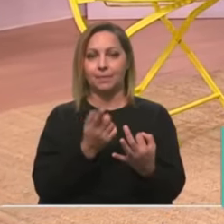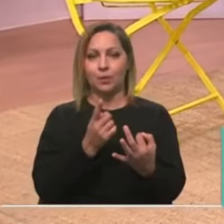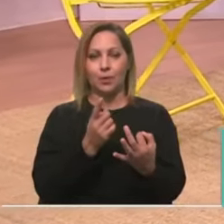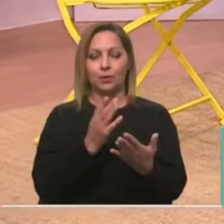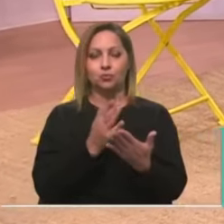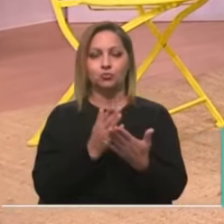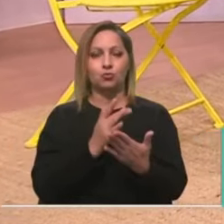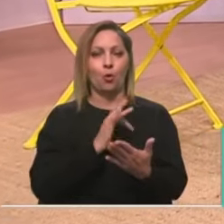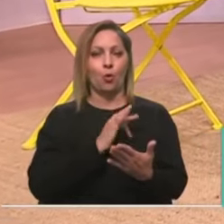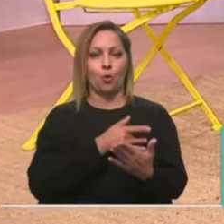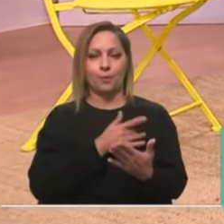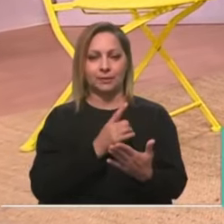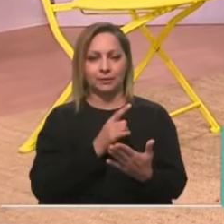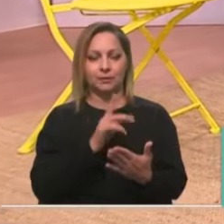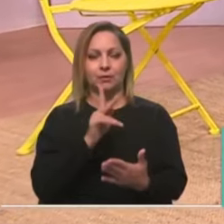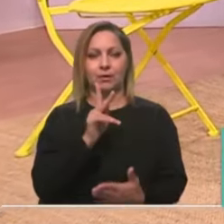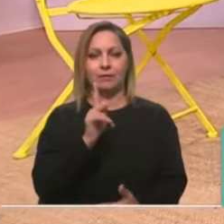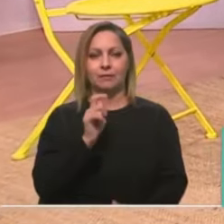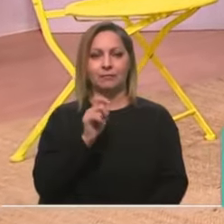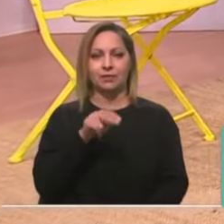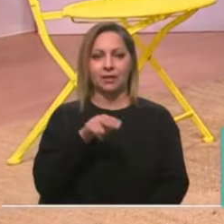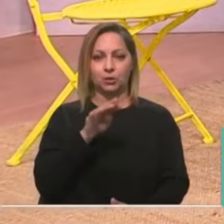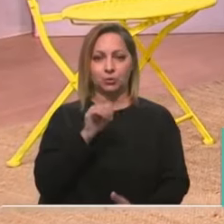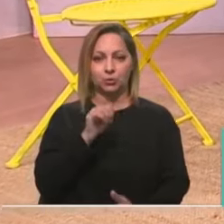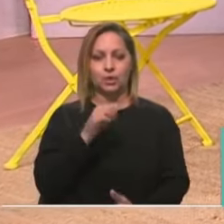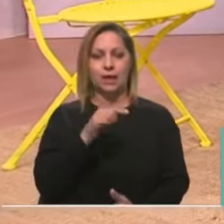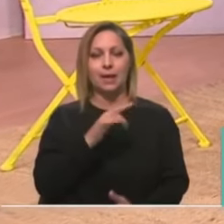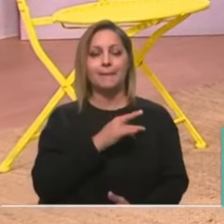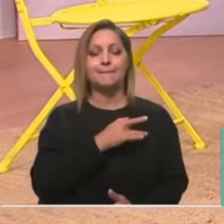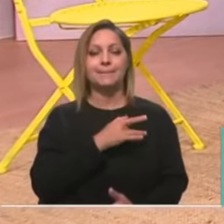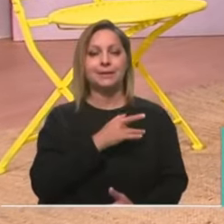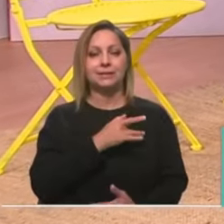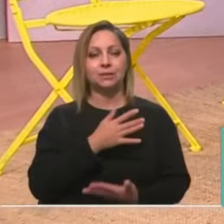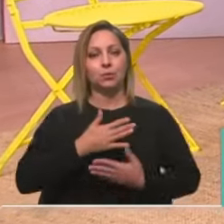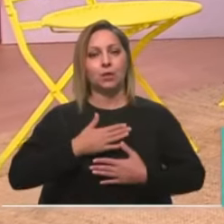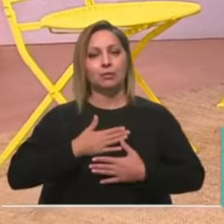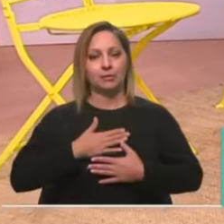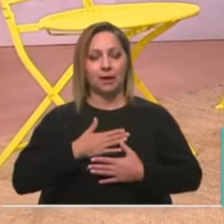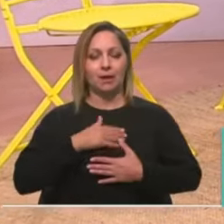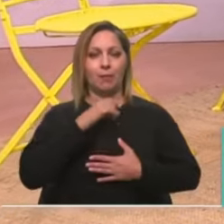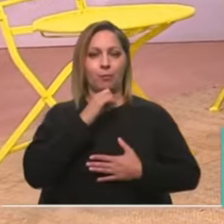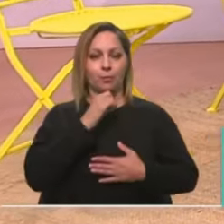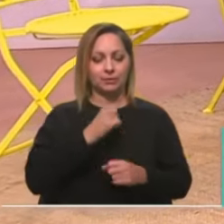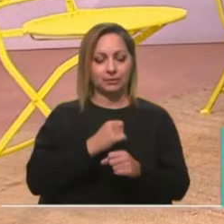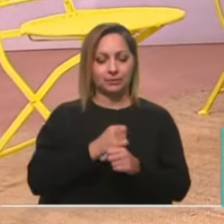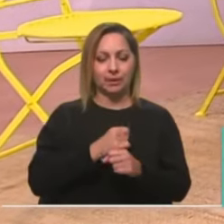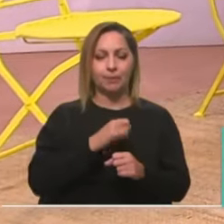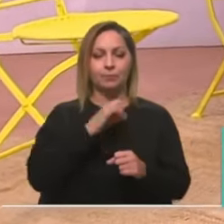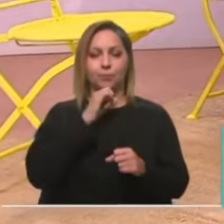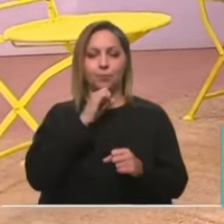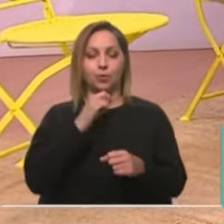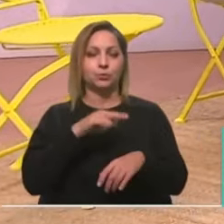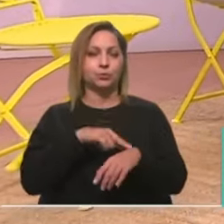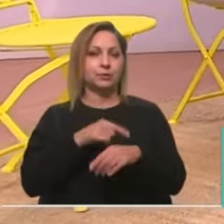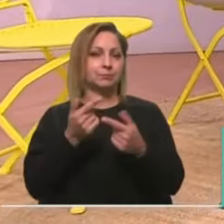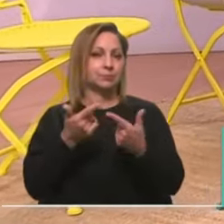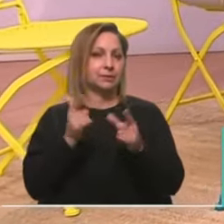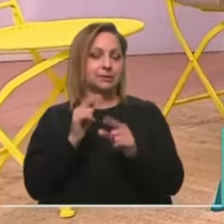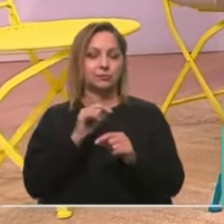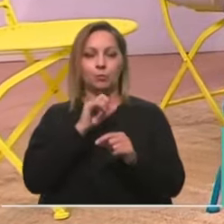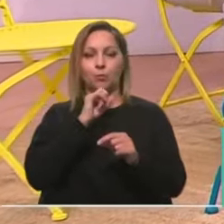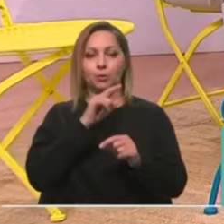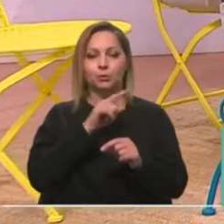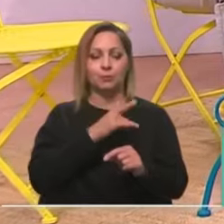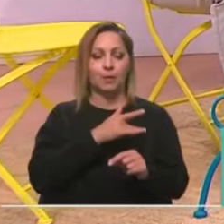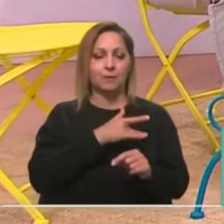românticas. Vênus simboliza as paixões, aquilo que nos apaixona, pode ser o trabalho, pode ser um hobby, pode ser mesmo uma